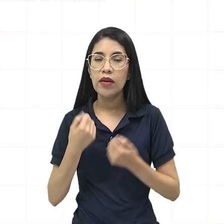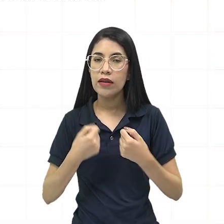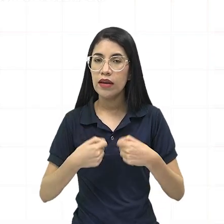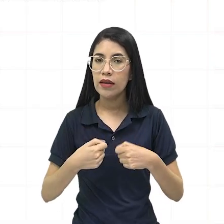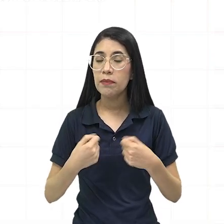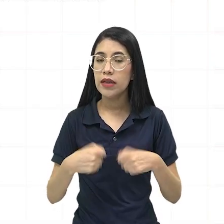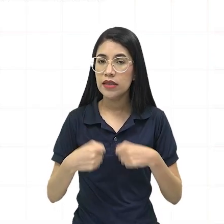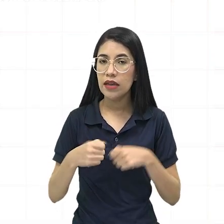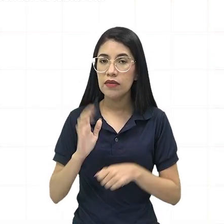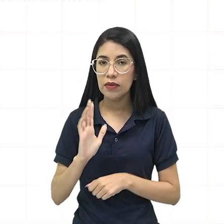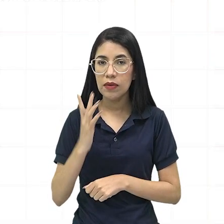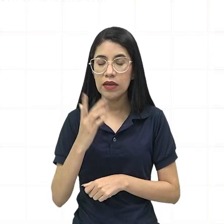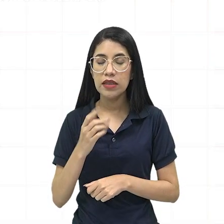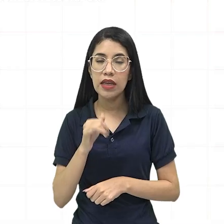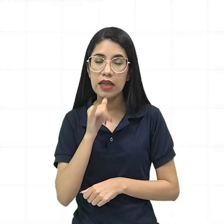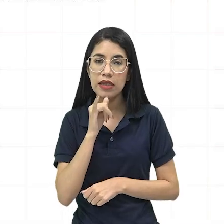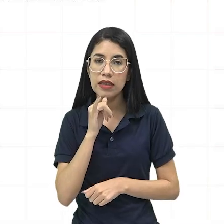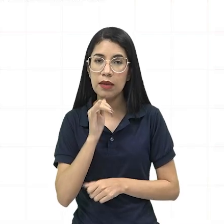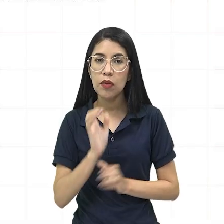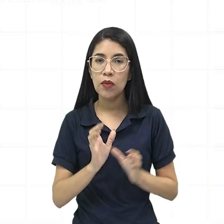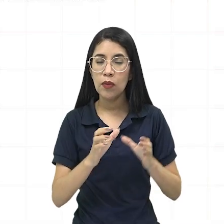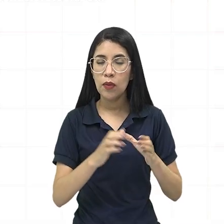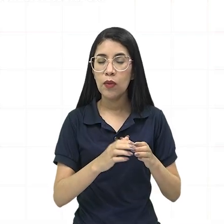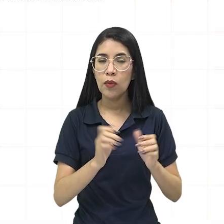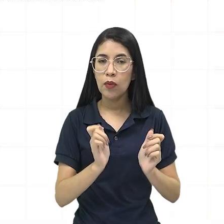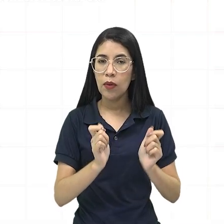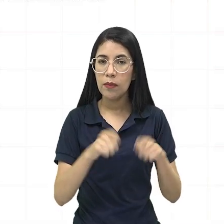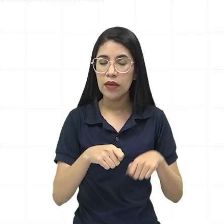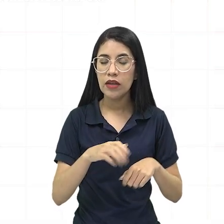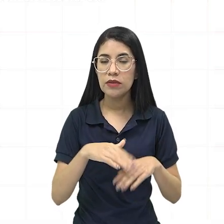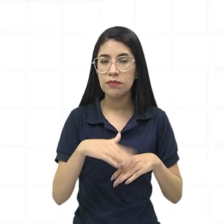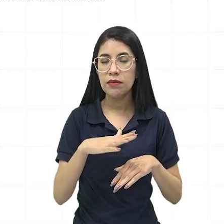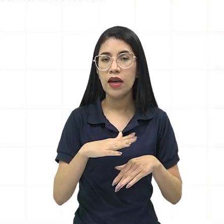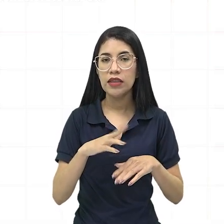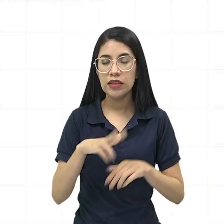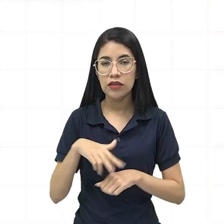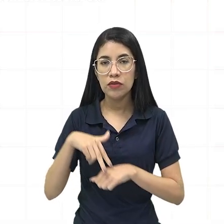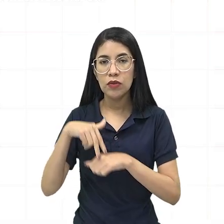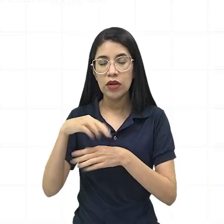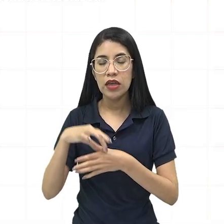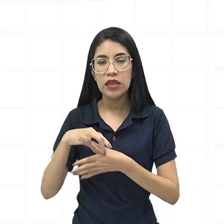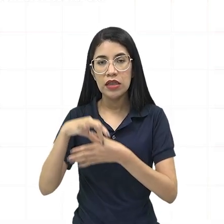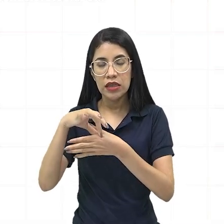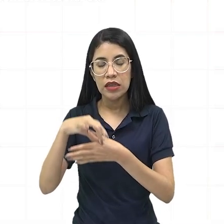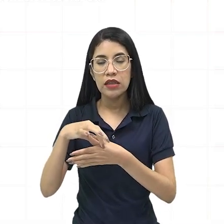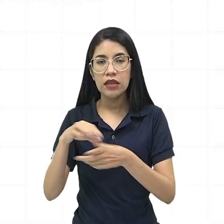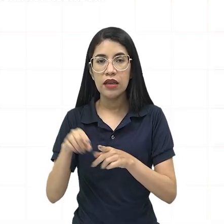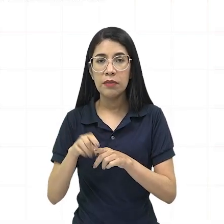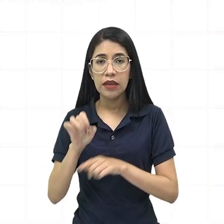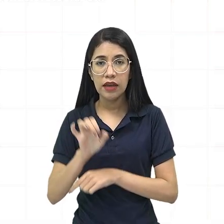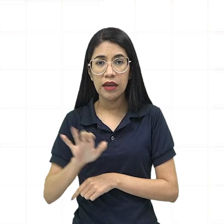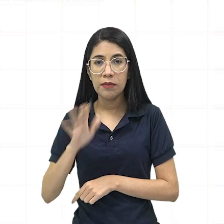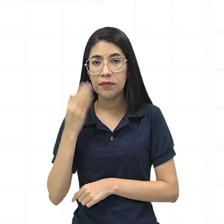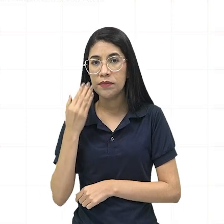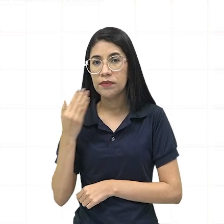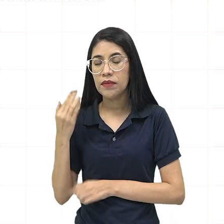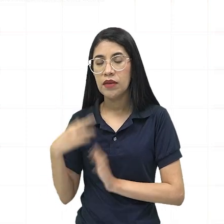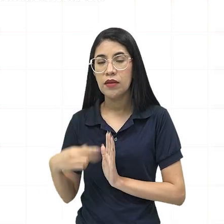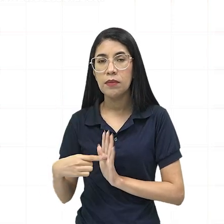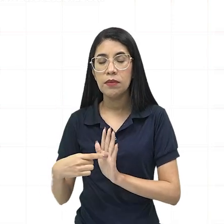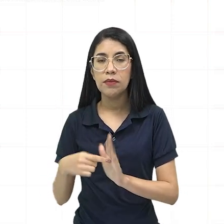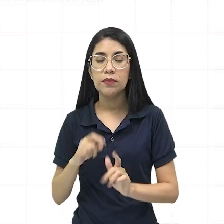necessária, como os mais aptos ocupando os lugares de liderança. E a gente tem uma imagem, né,